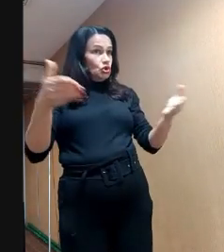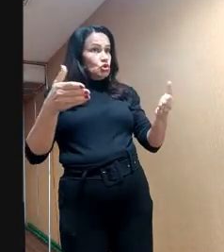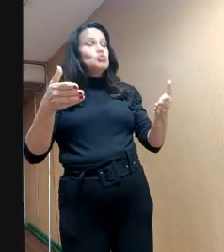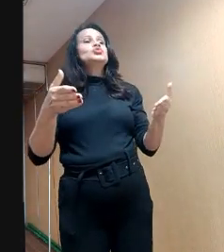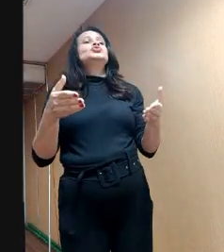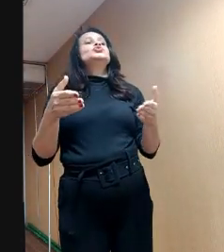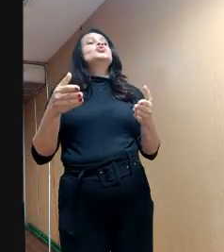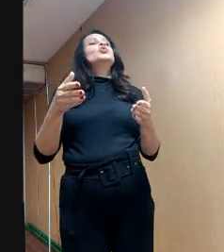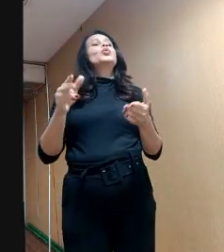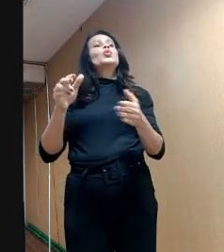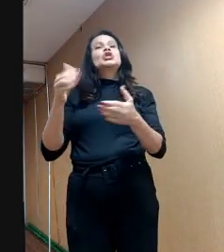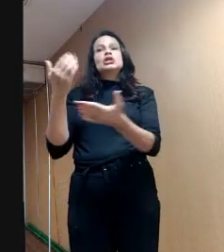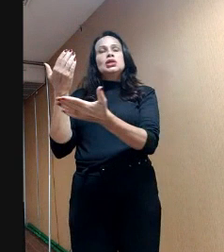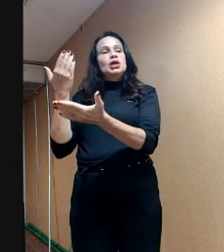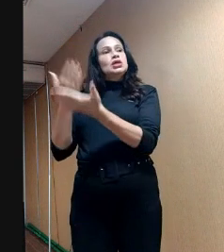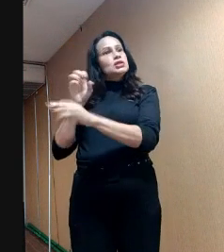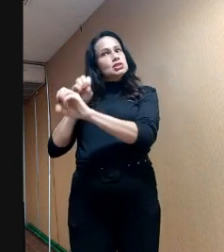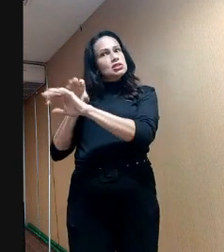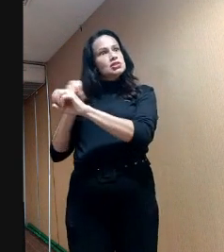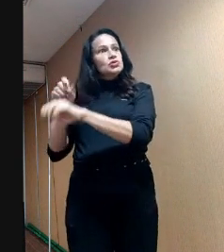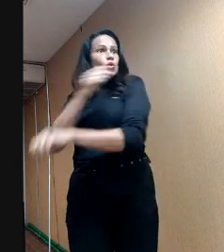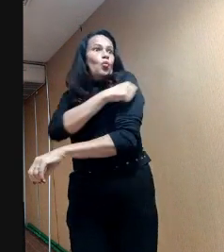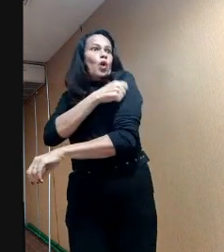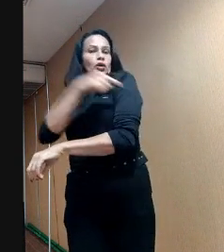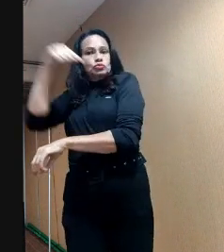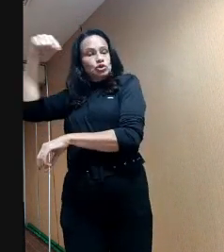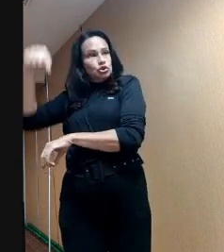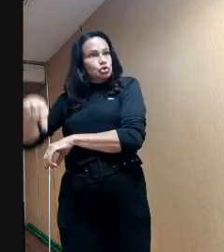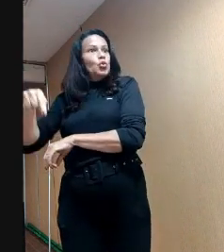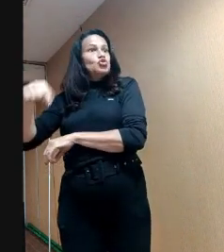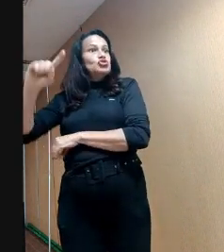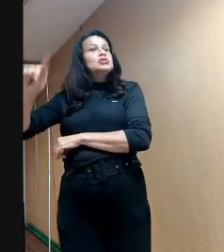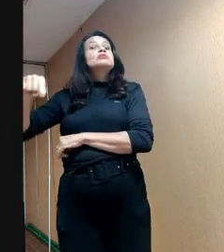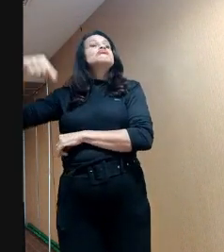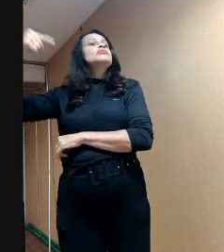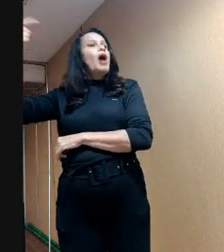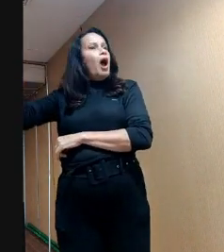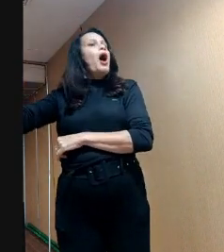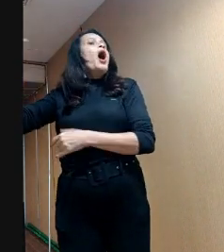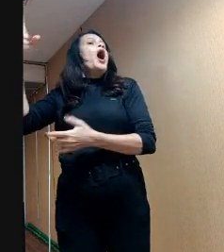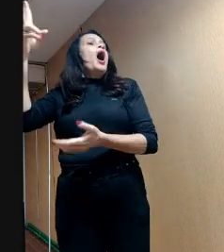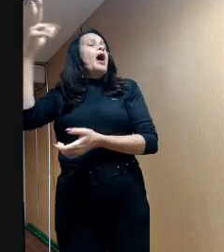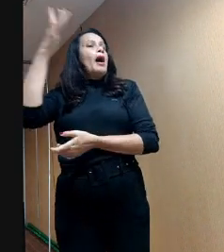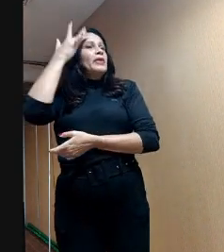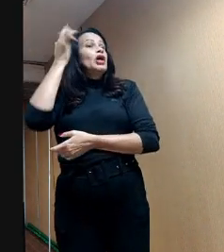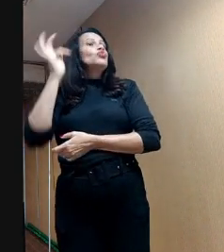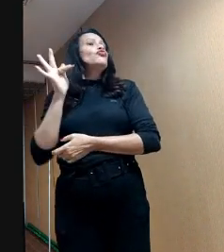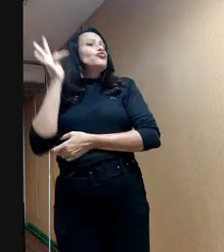Lembrando que também haverá um sorteio de livros, fiquem atentos, tá? Desejamos a todos um